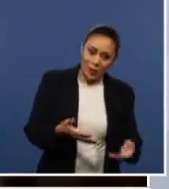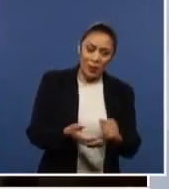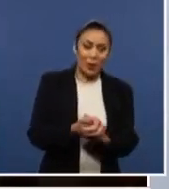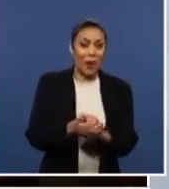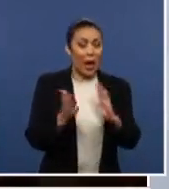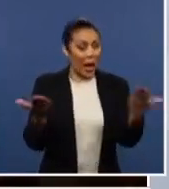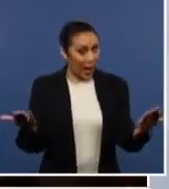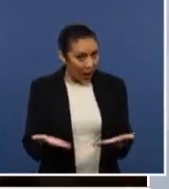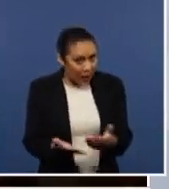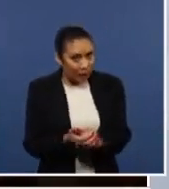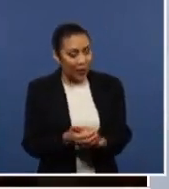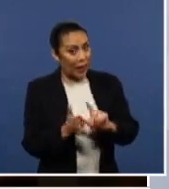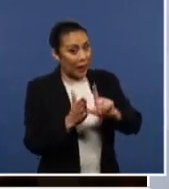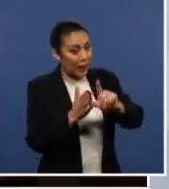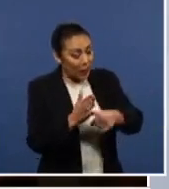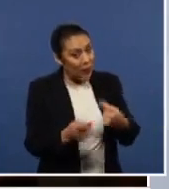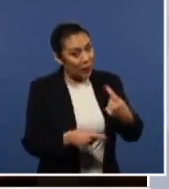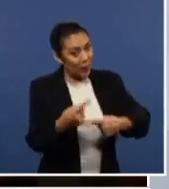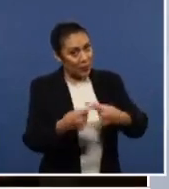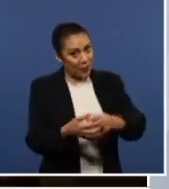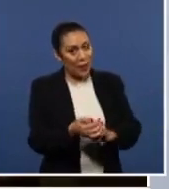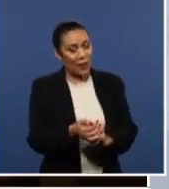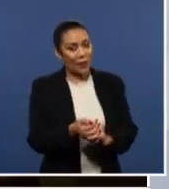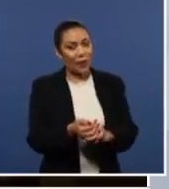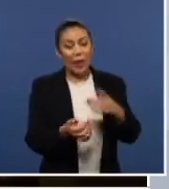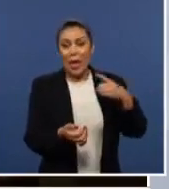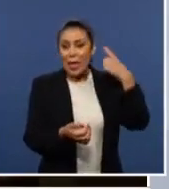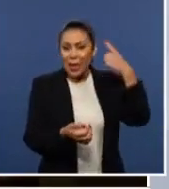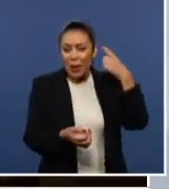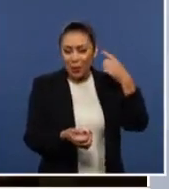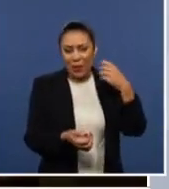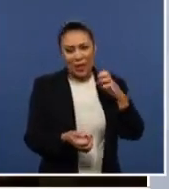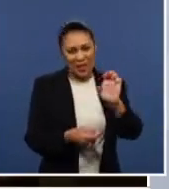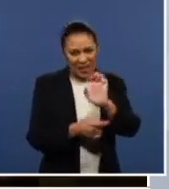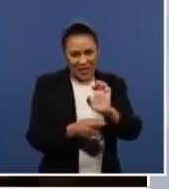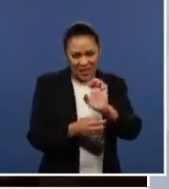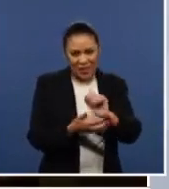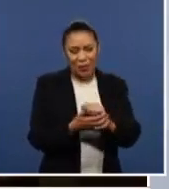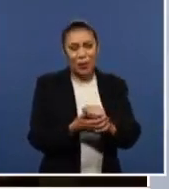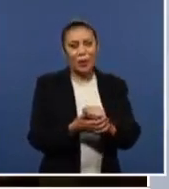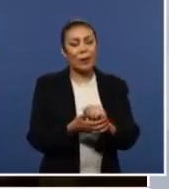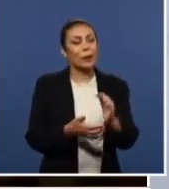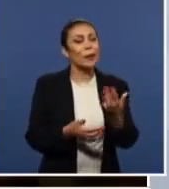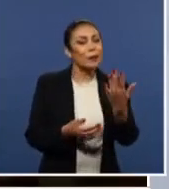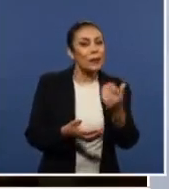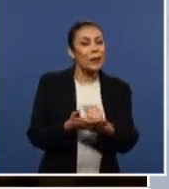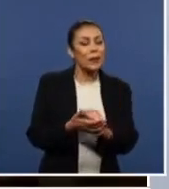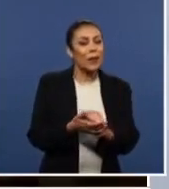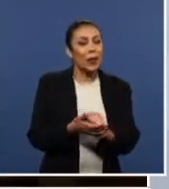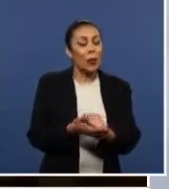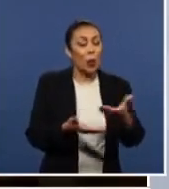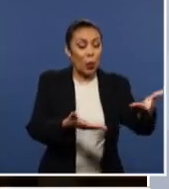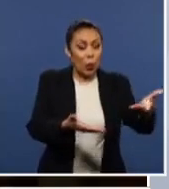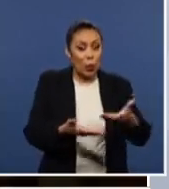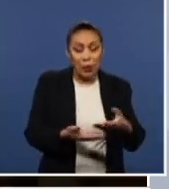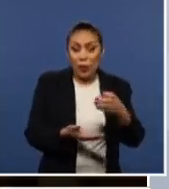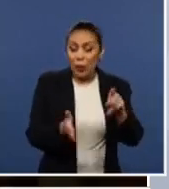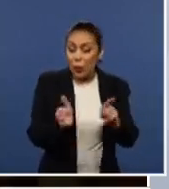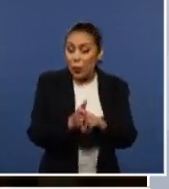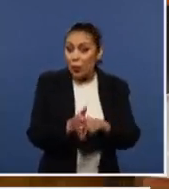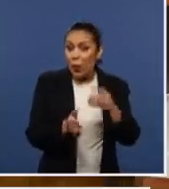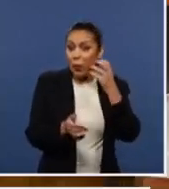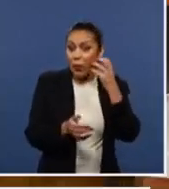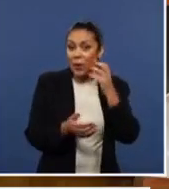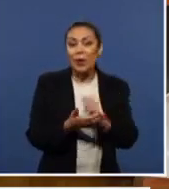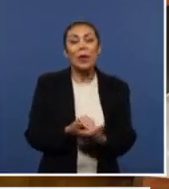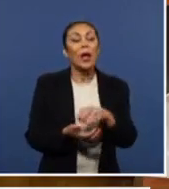Garcia. Agora, depois do debate, esse deputado estadual, que estava lá a convite do Douglas Tarcísio, que